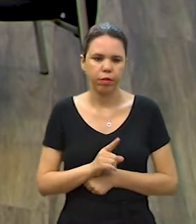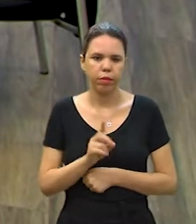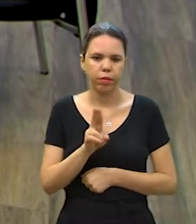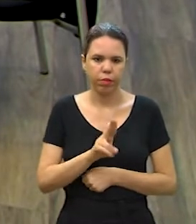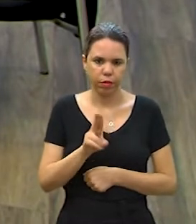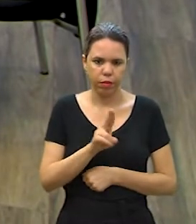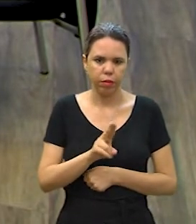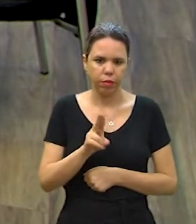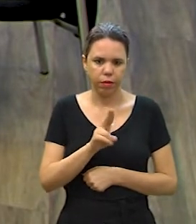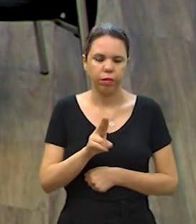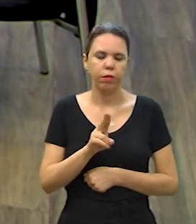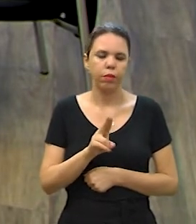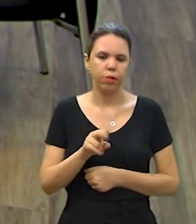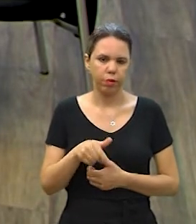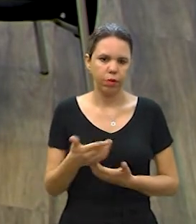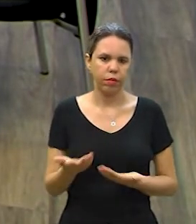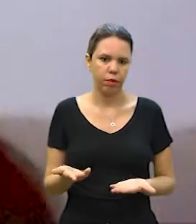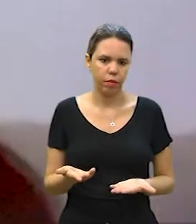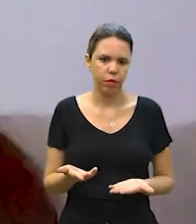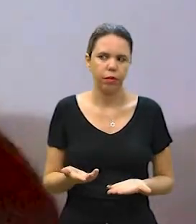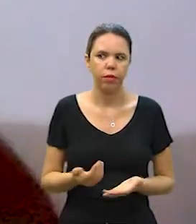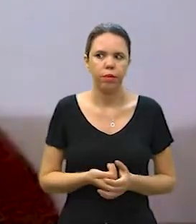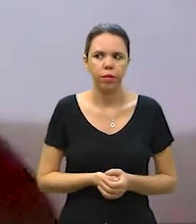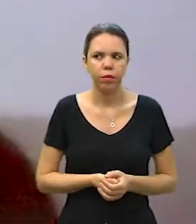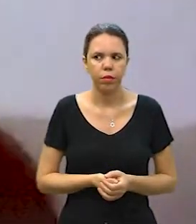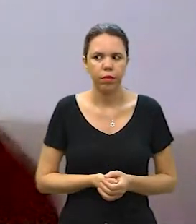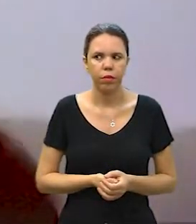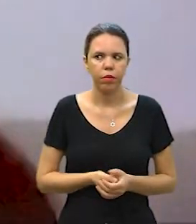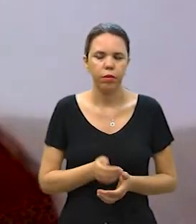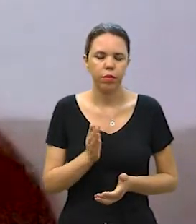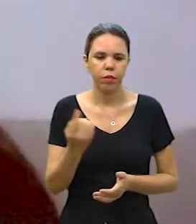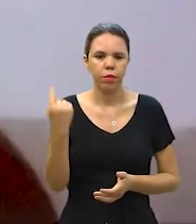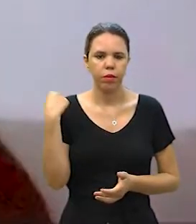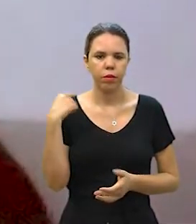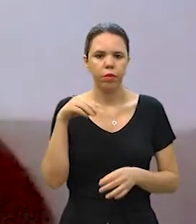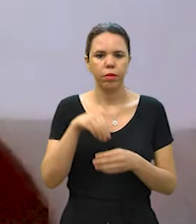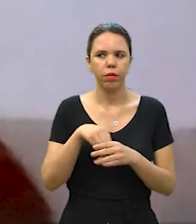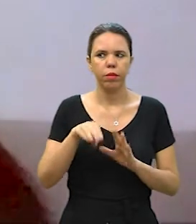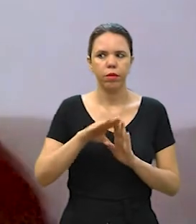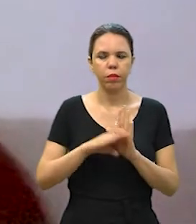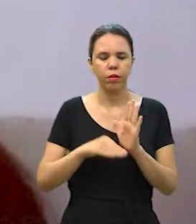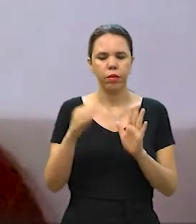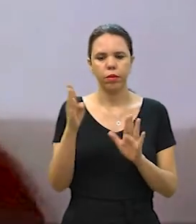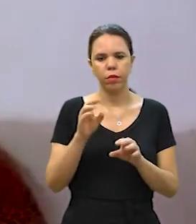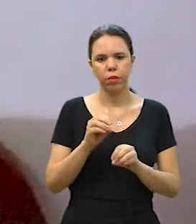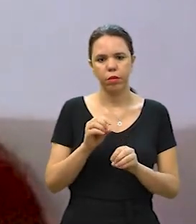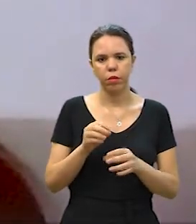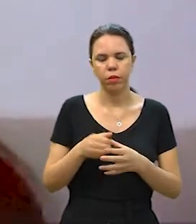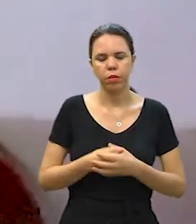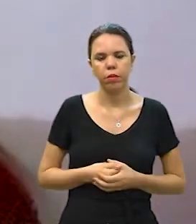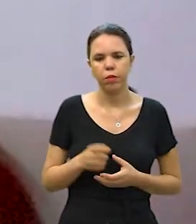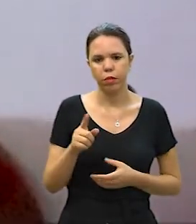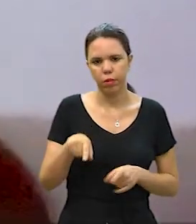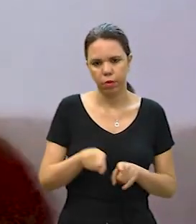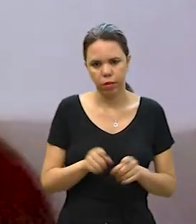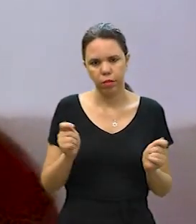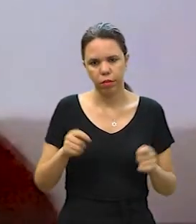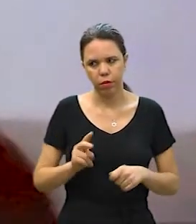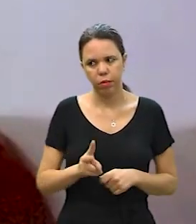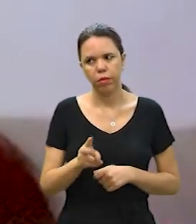como um recurso, né, um recurso didático, como já era previsto no Plano Nacional de Educação. Então, isso tem que continuar.